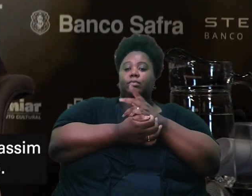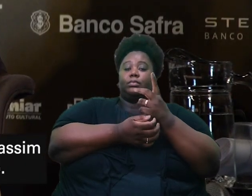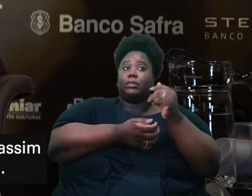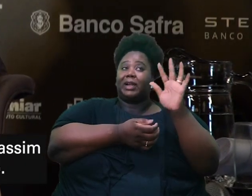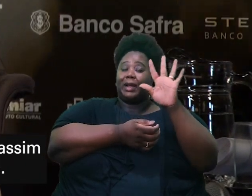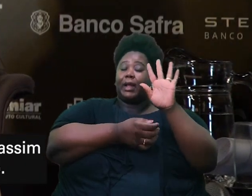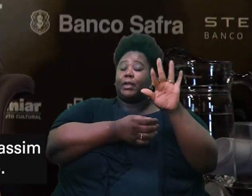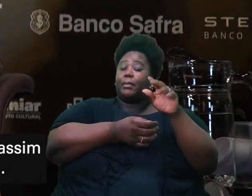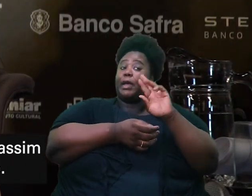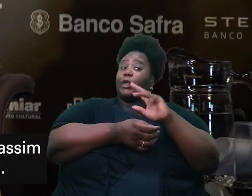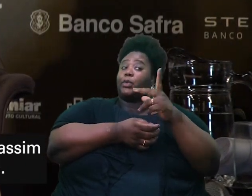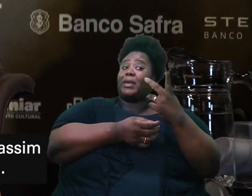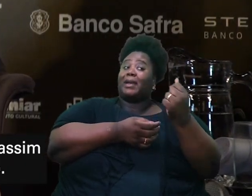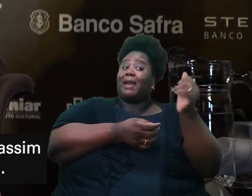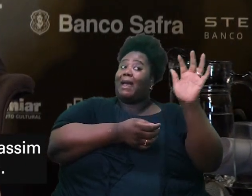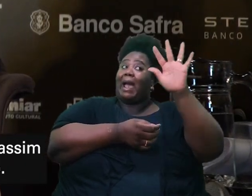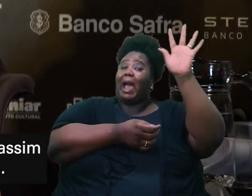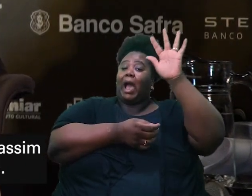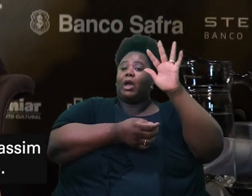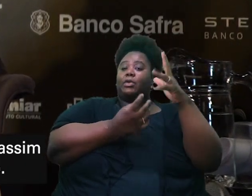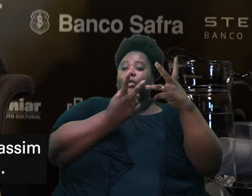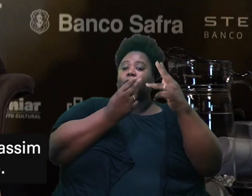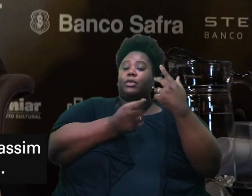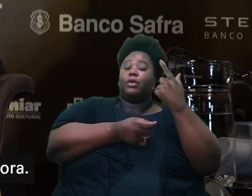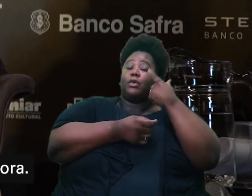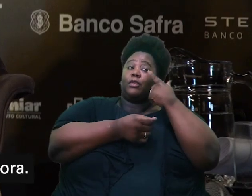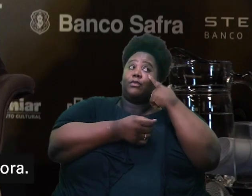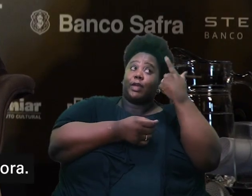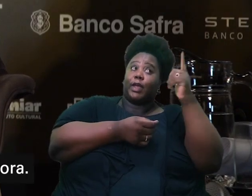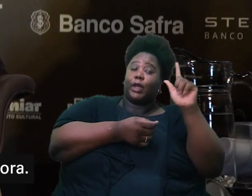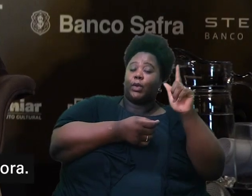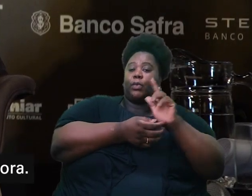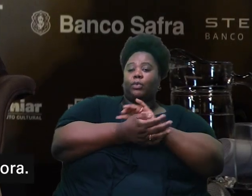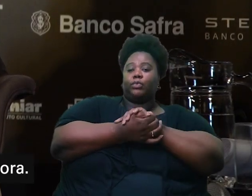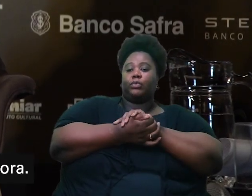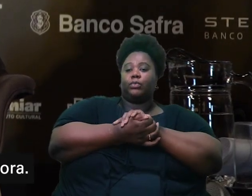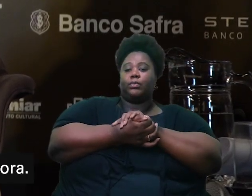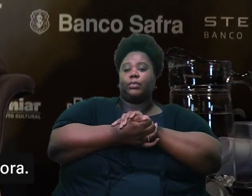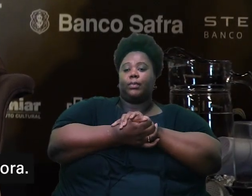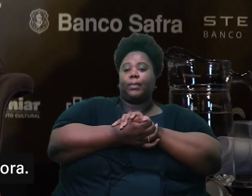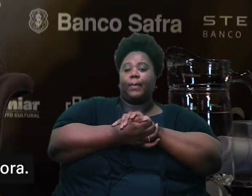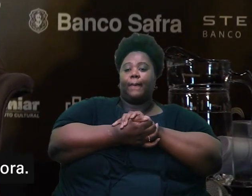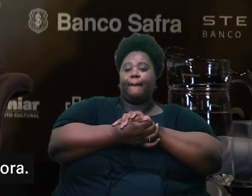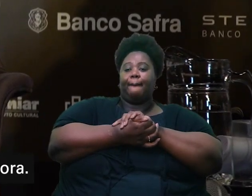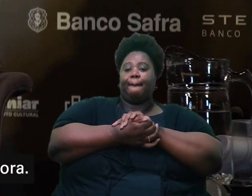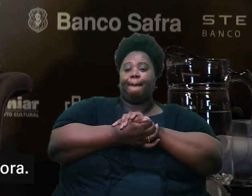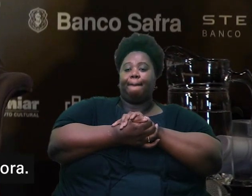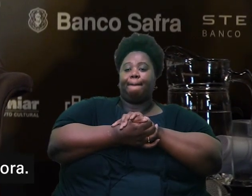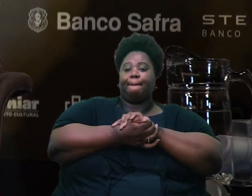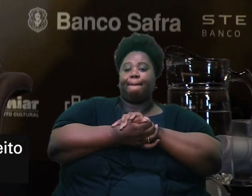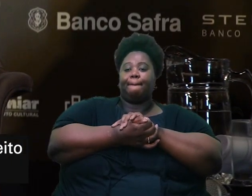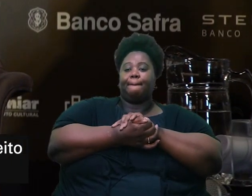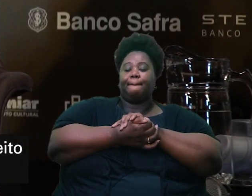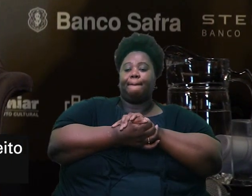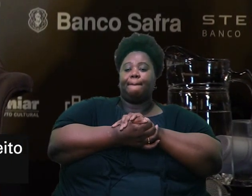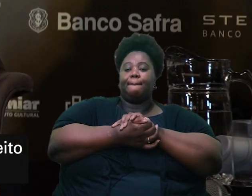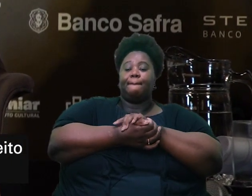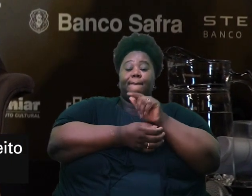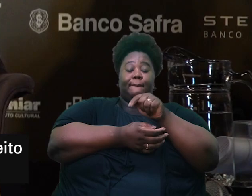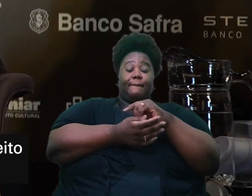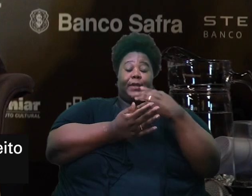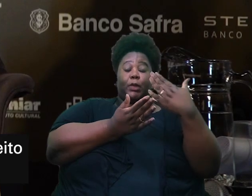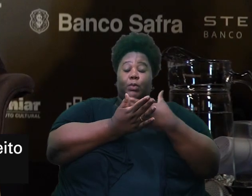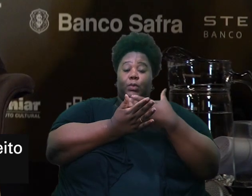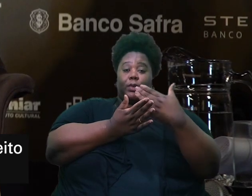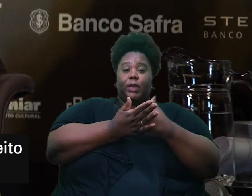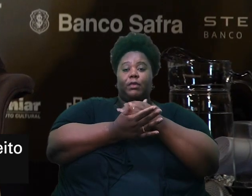comprar, mas não é tão caro assim, se a gente considerar. Isso foi um investimento da própria editora. Aqui nesse